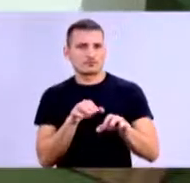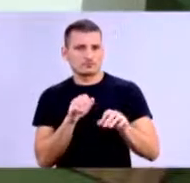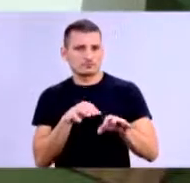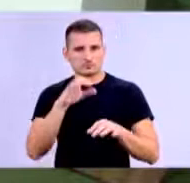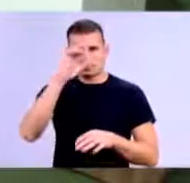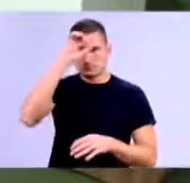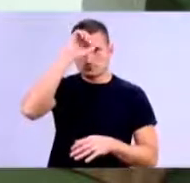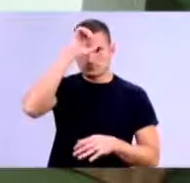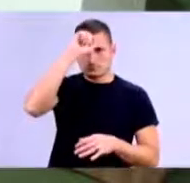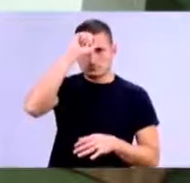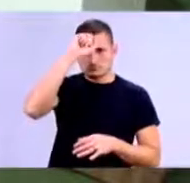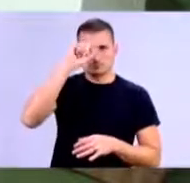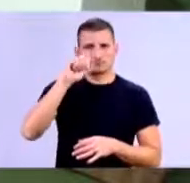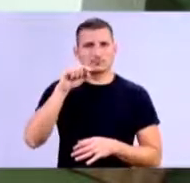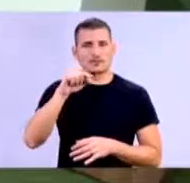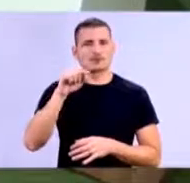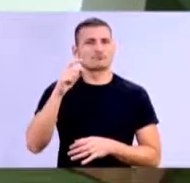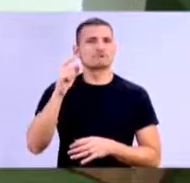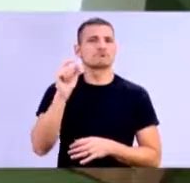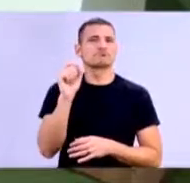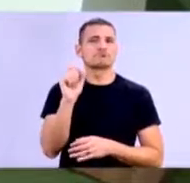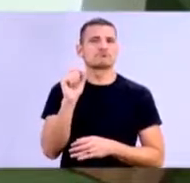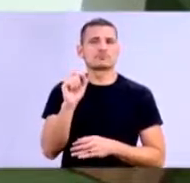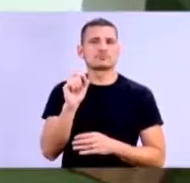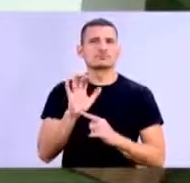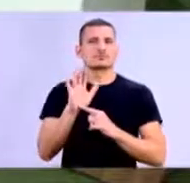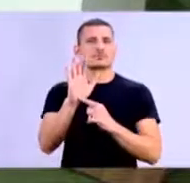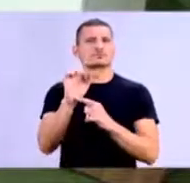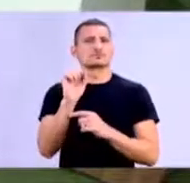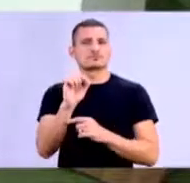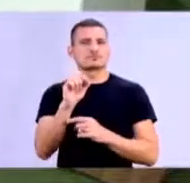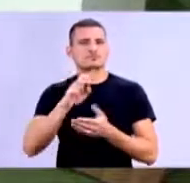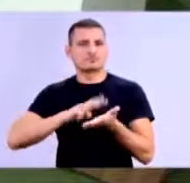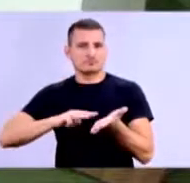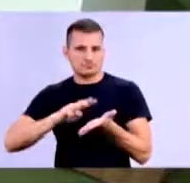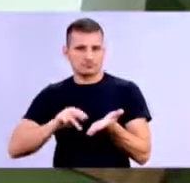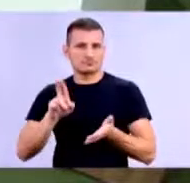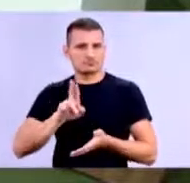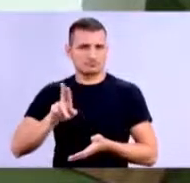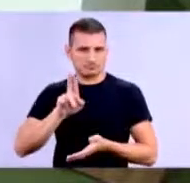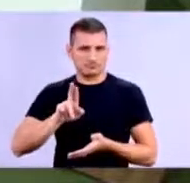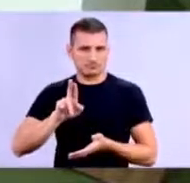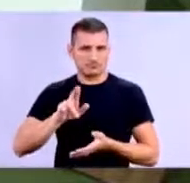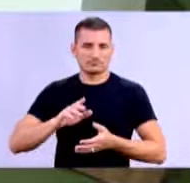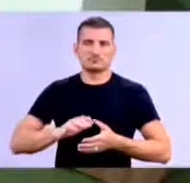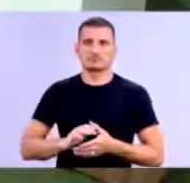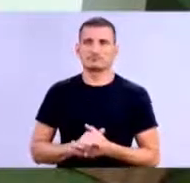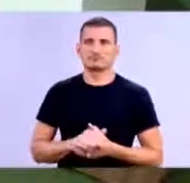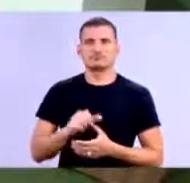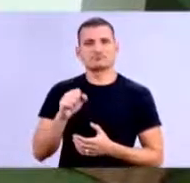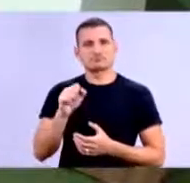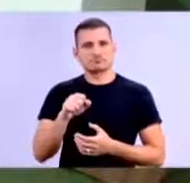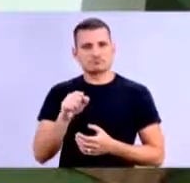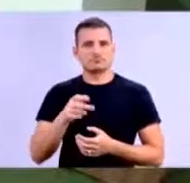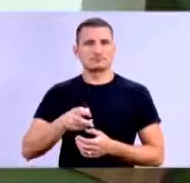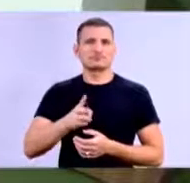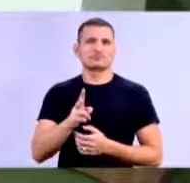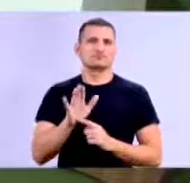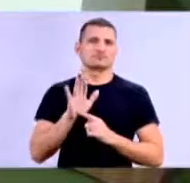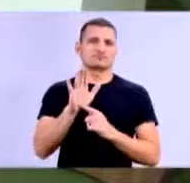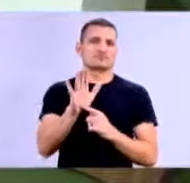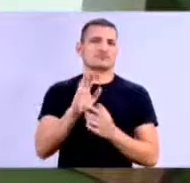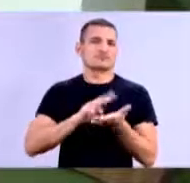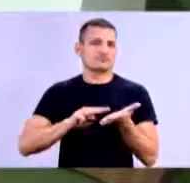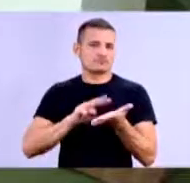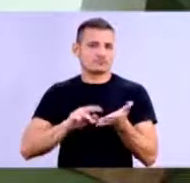ensino-aprendizagem, ela reflete a metodologia utilizada, não é assim? É, sim, sempre reflete o tipo de